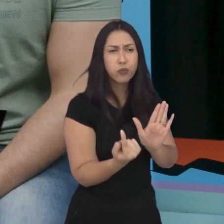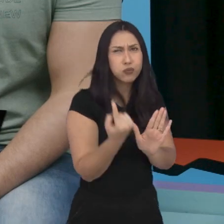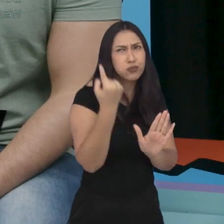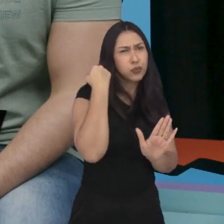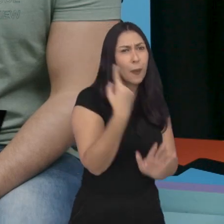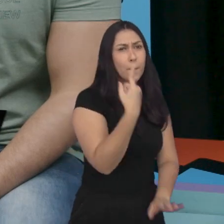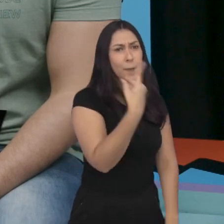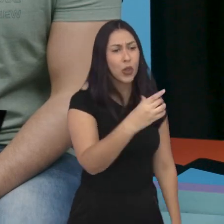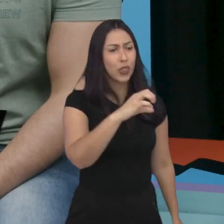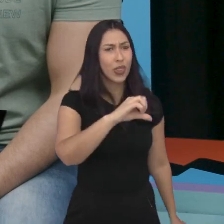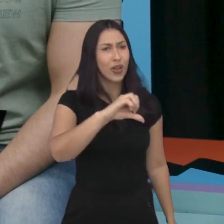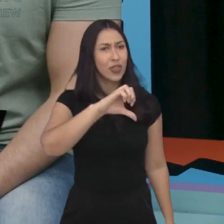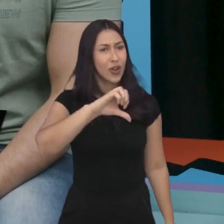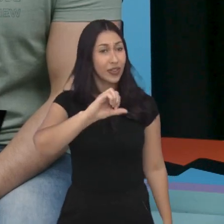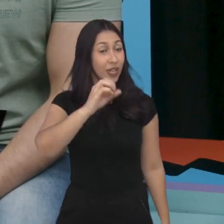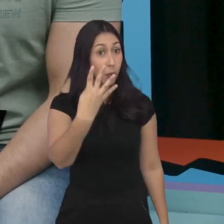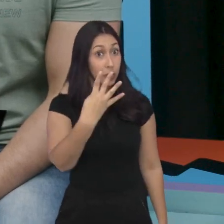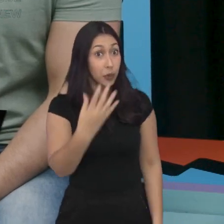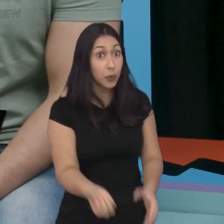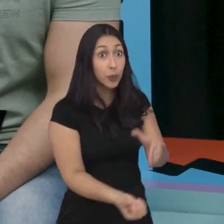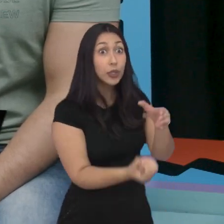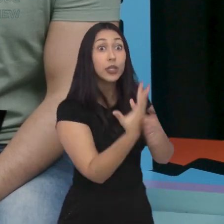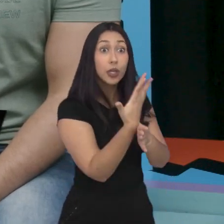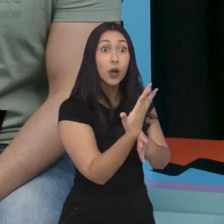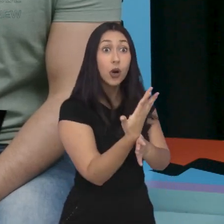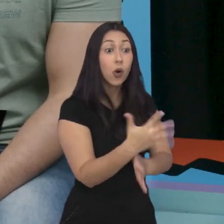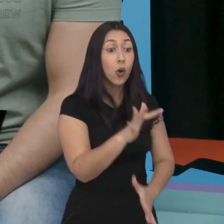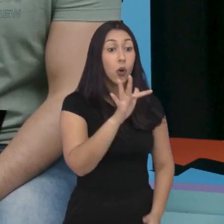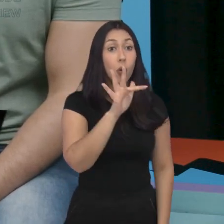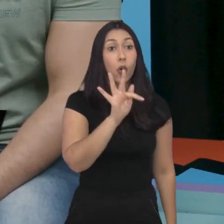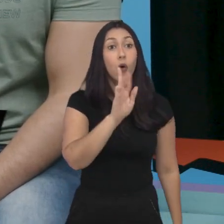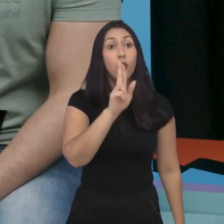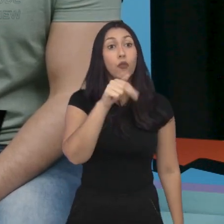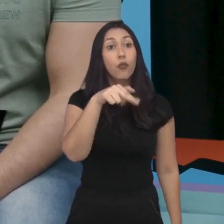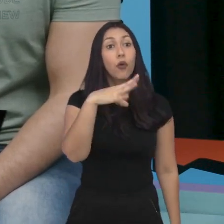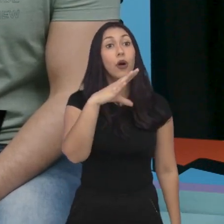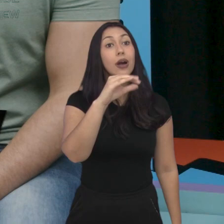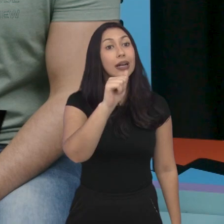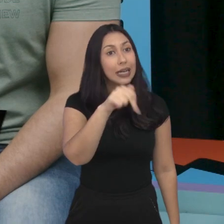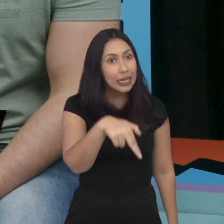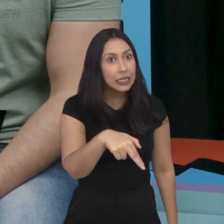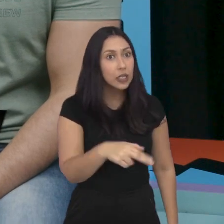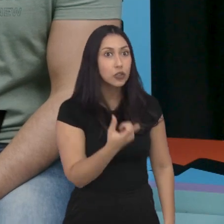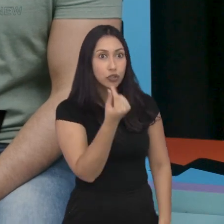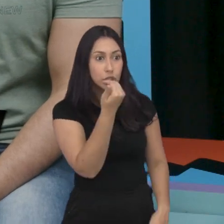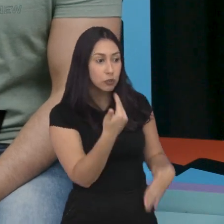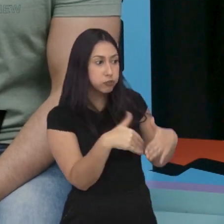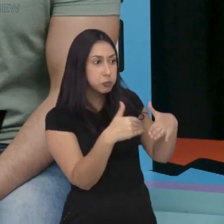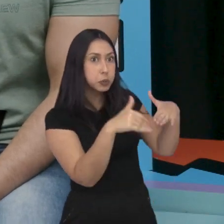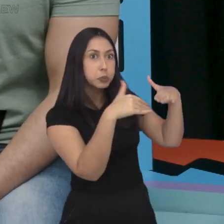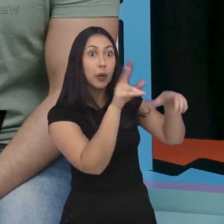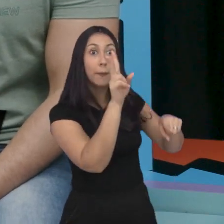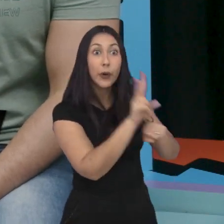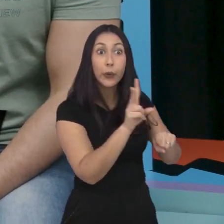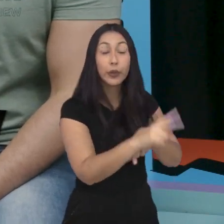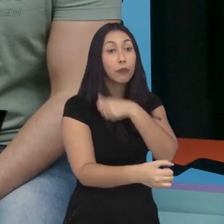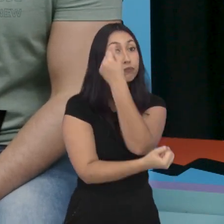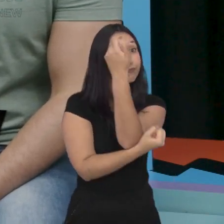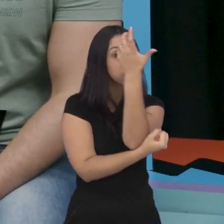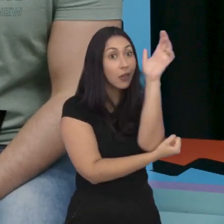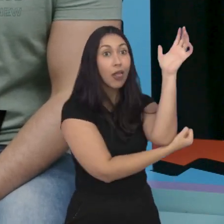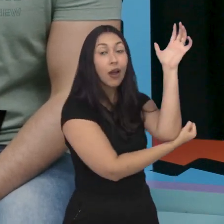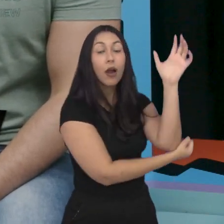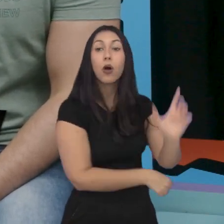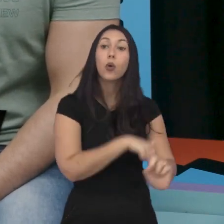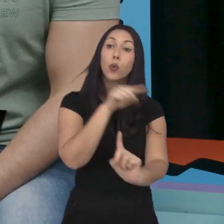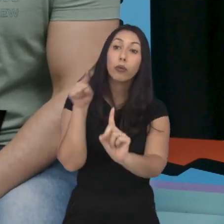um pouco mais antiga, de 1994, que criou o FUNCAM, o Fundo Municipal de Conservação Ambiental. O FUNCAM